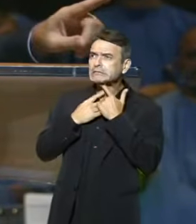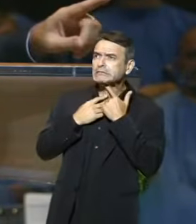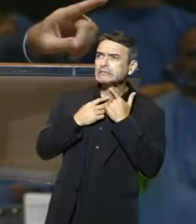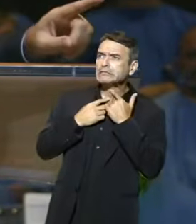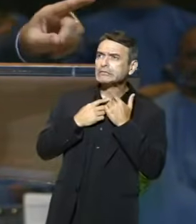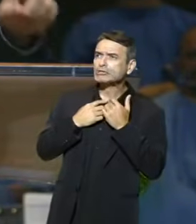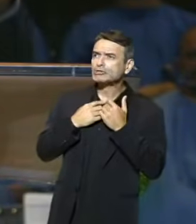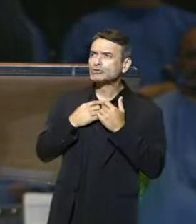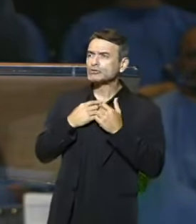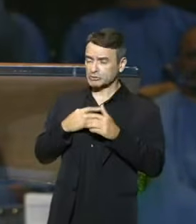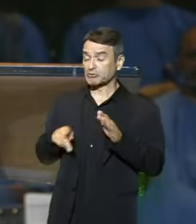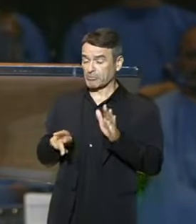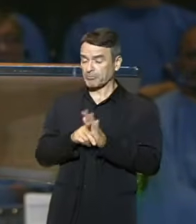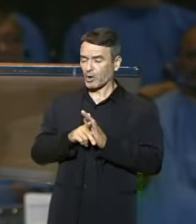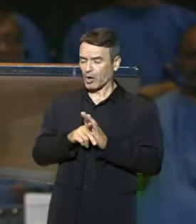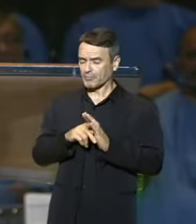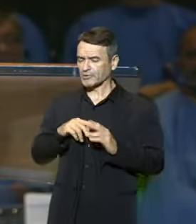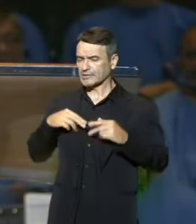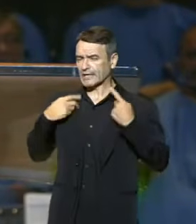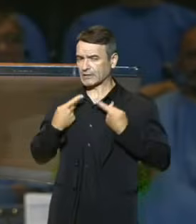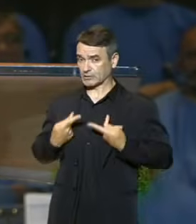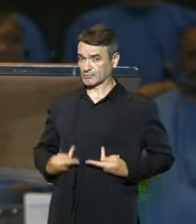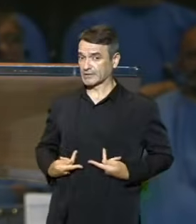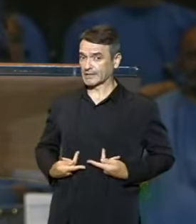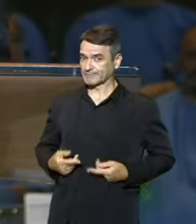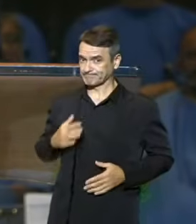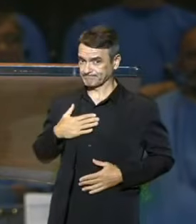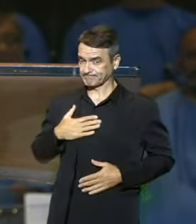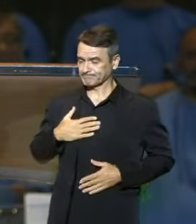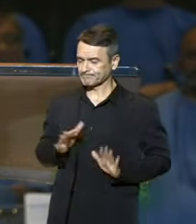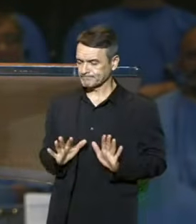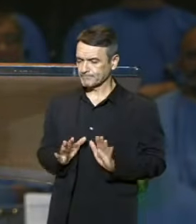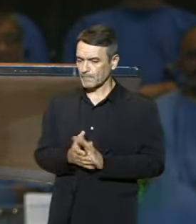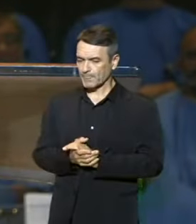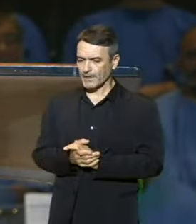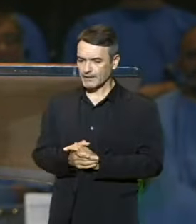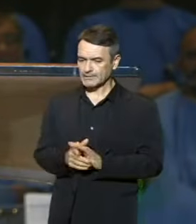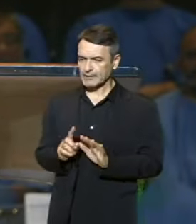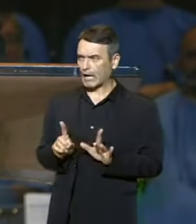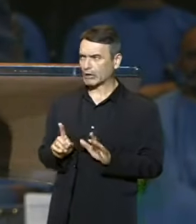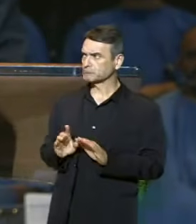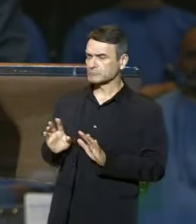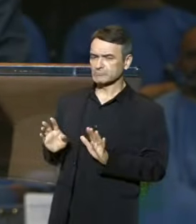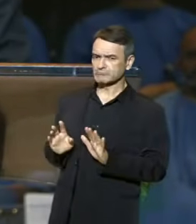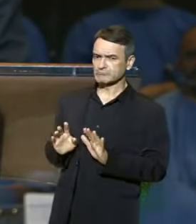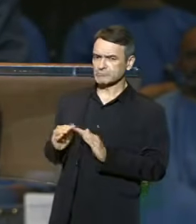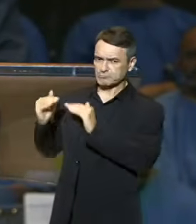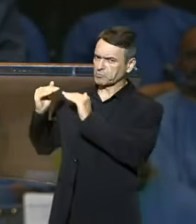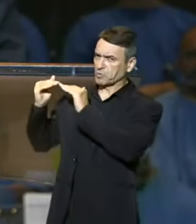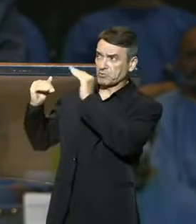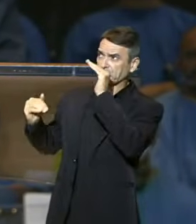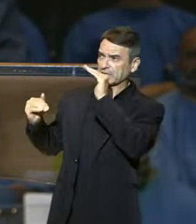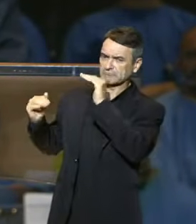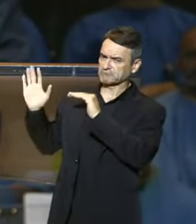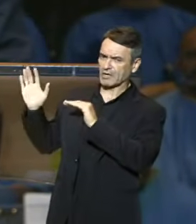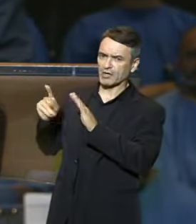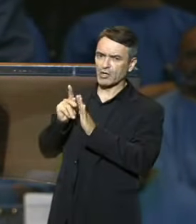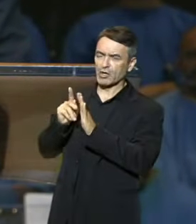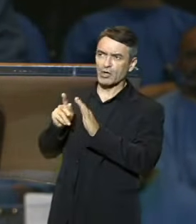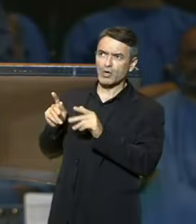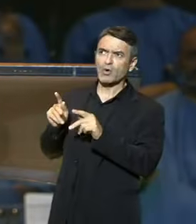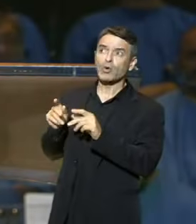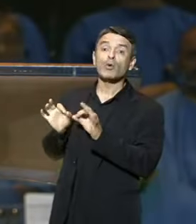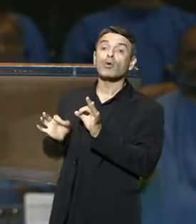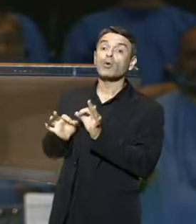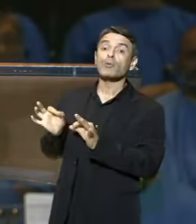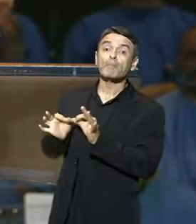nossa carne, os desejos da nossa humanidade, que não tem nada a ver com o projeto de Deus para nós, vão fazendo